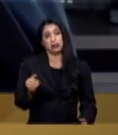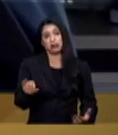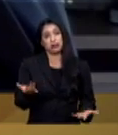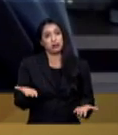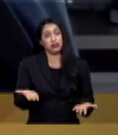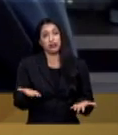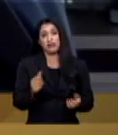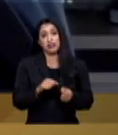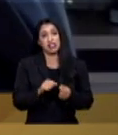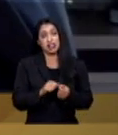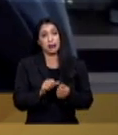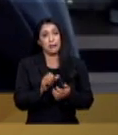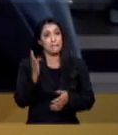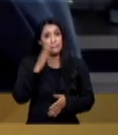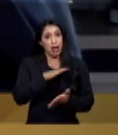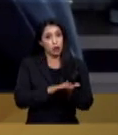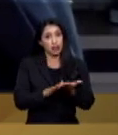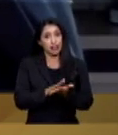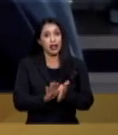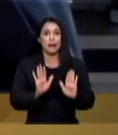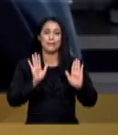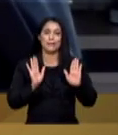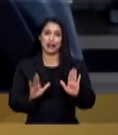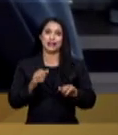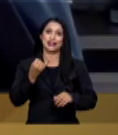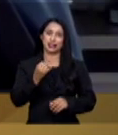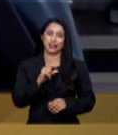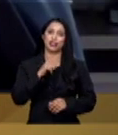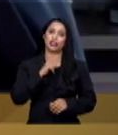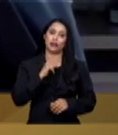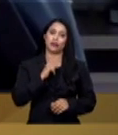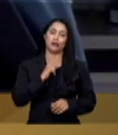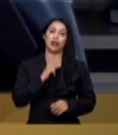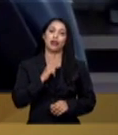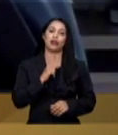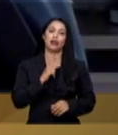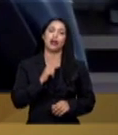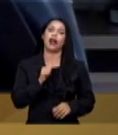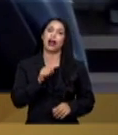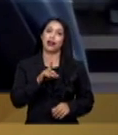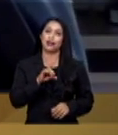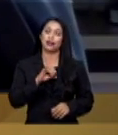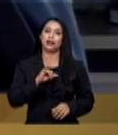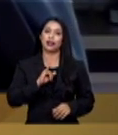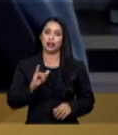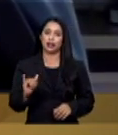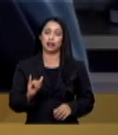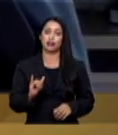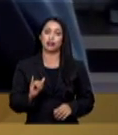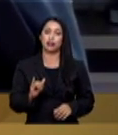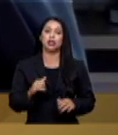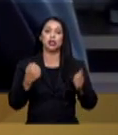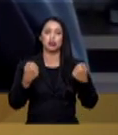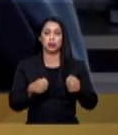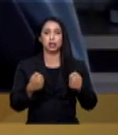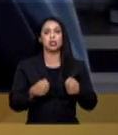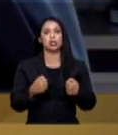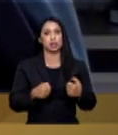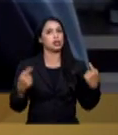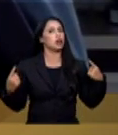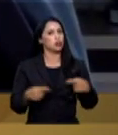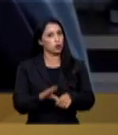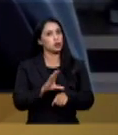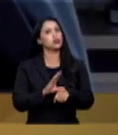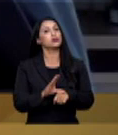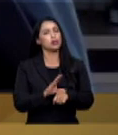mal. Mas se ela estiver sendo aplicada como eu suspeito, acho que tem que ser declarada inconstitucional